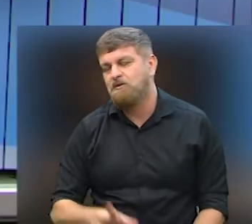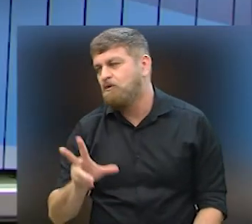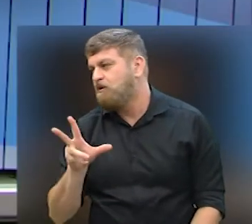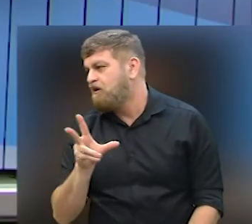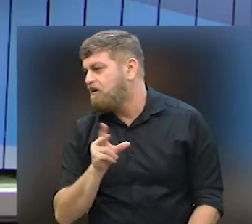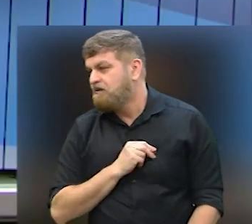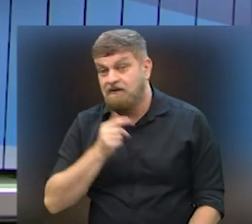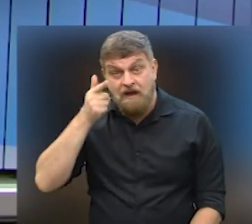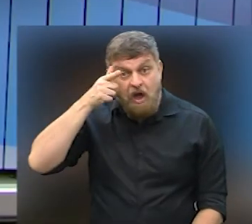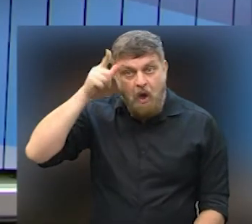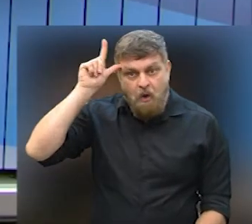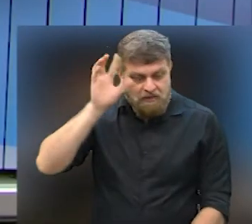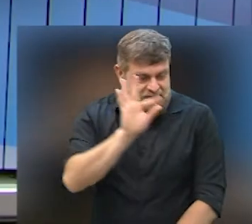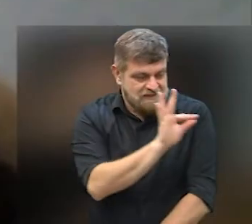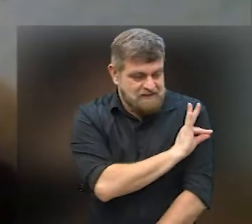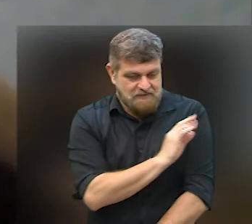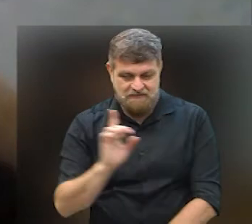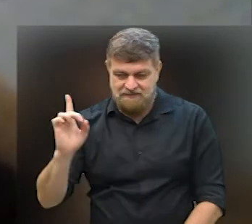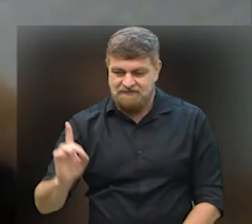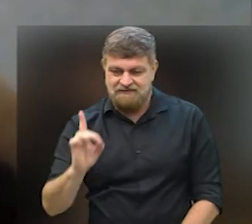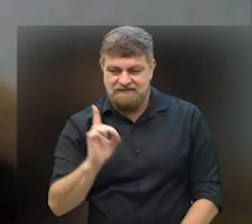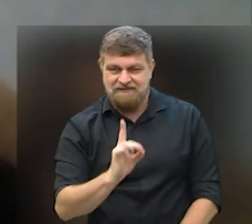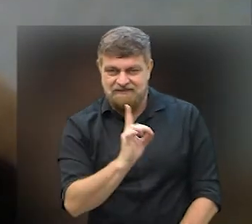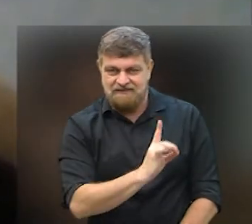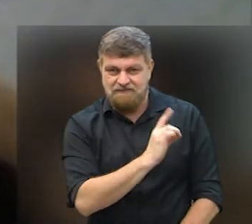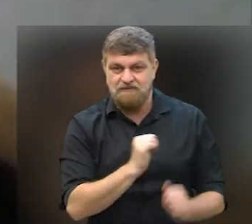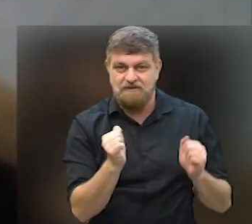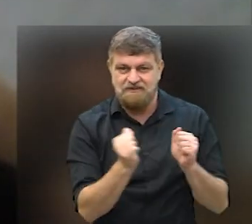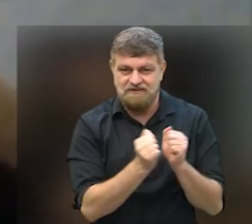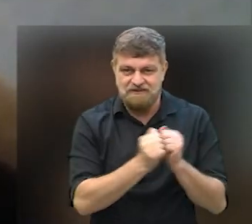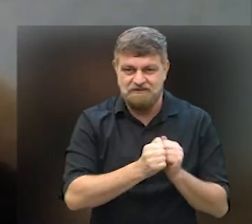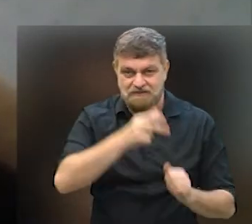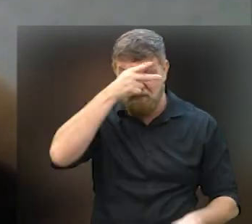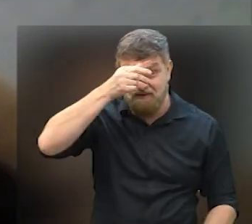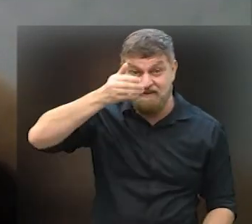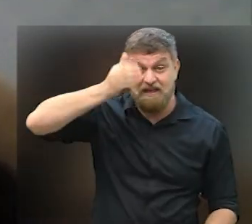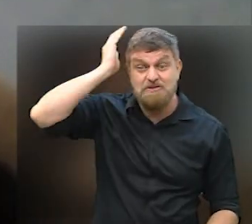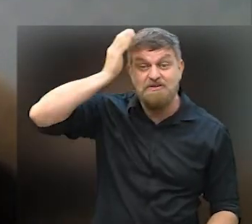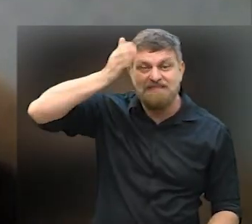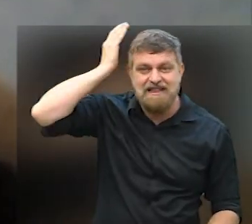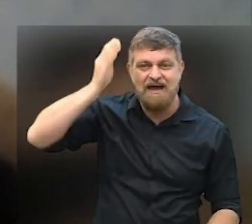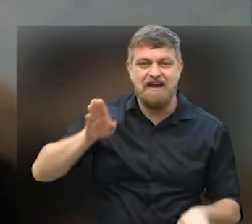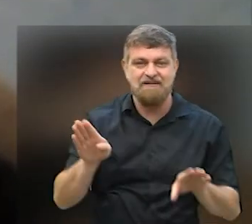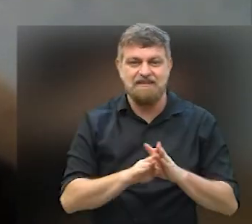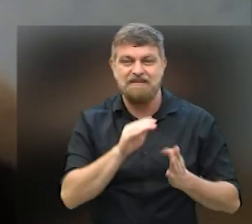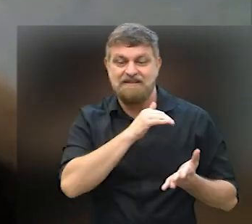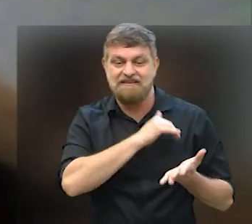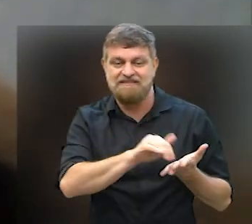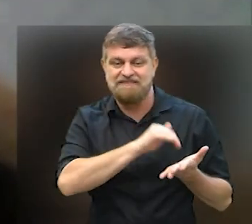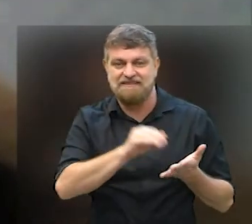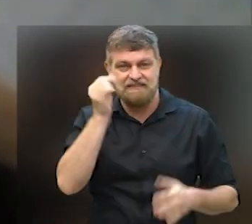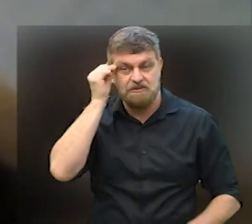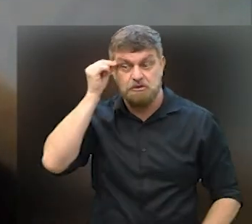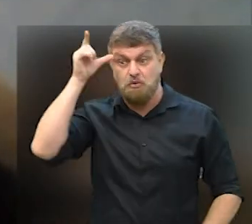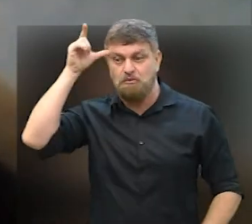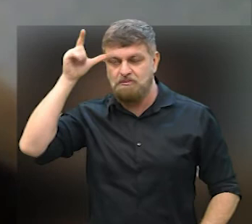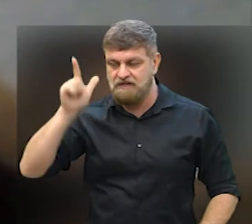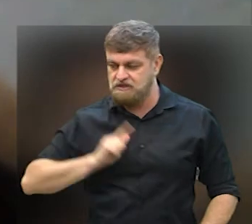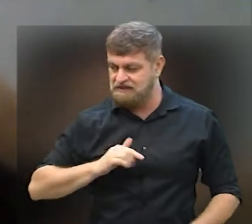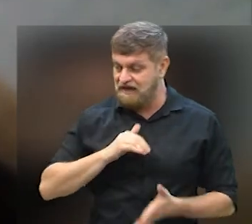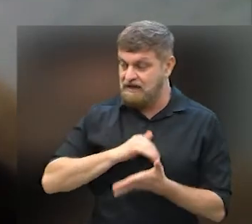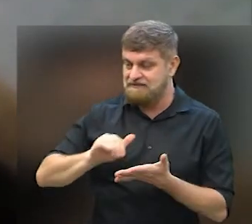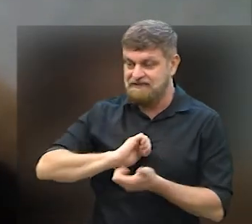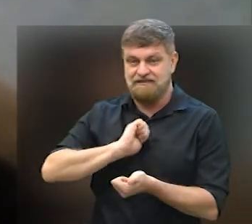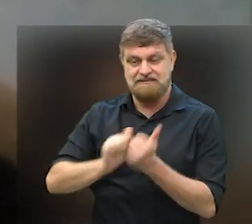Poxa, ontem quando eu estive na Prefeitura de Campinas, junto ao Dário, junto aos secretários de Cultura, secretários